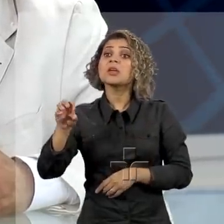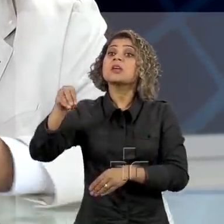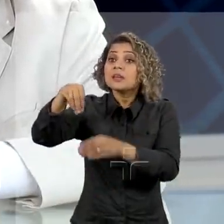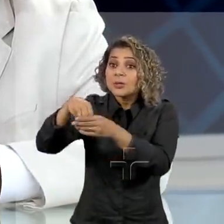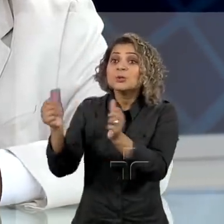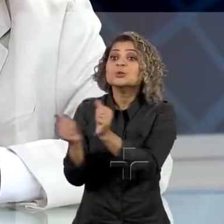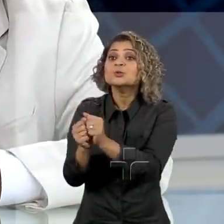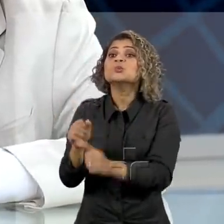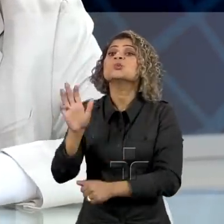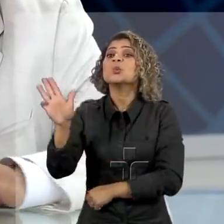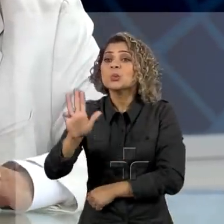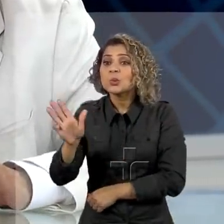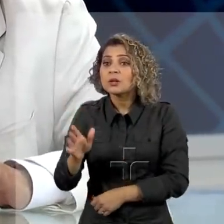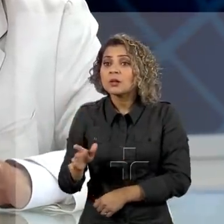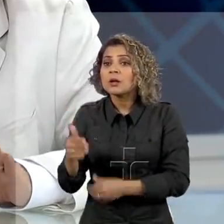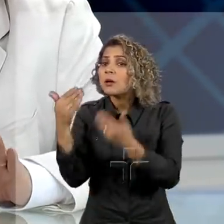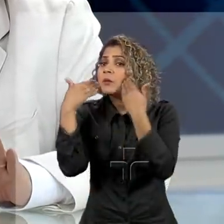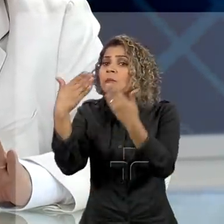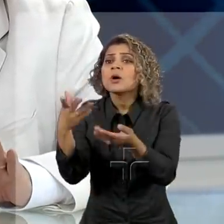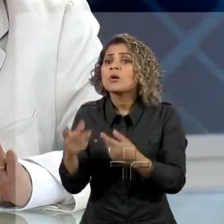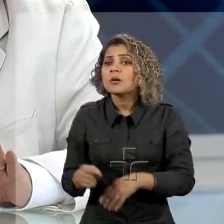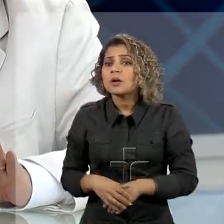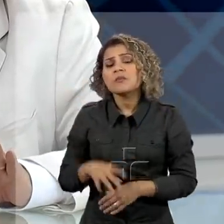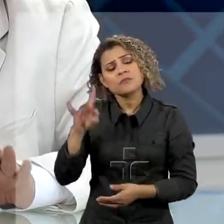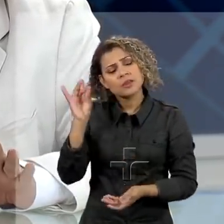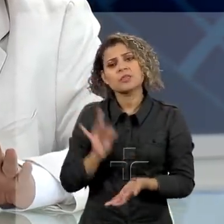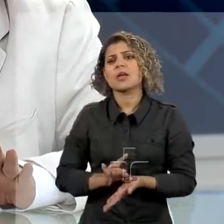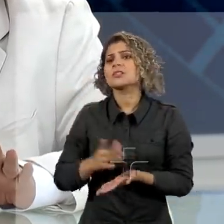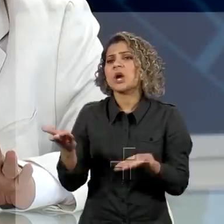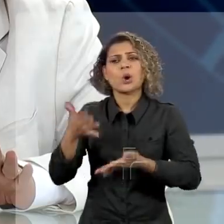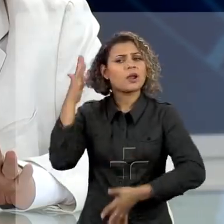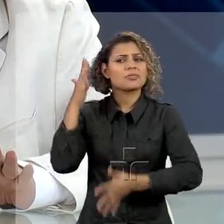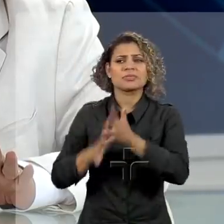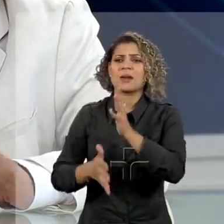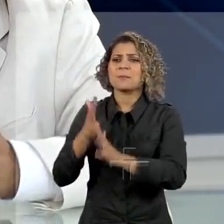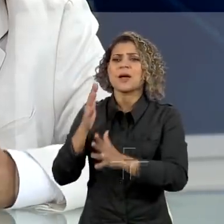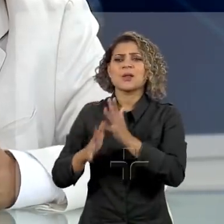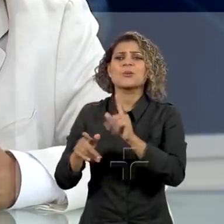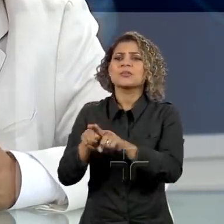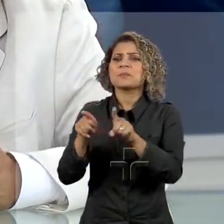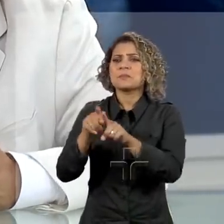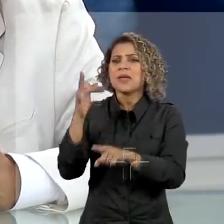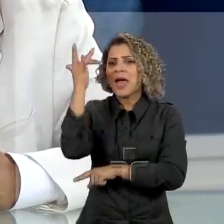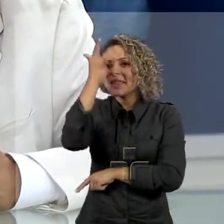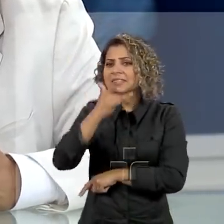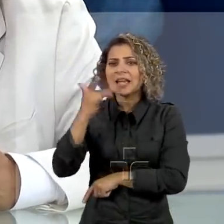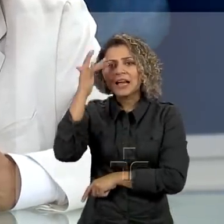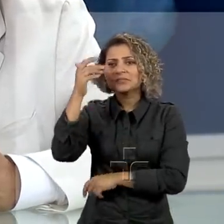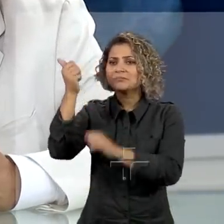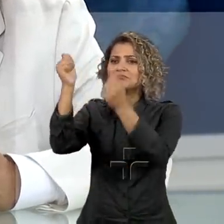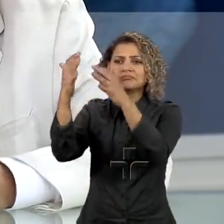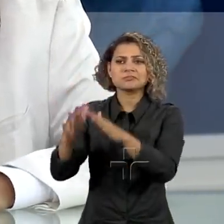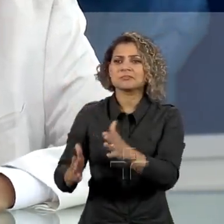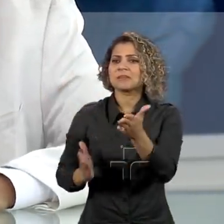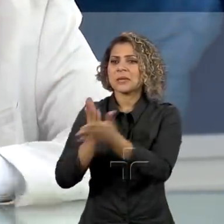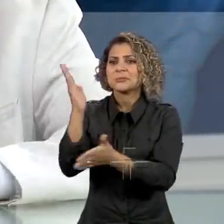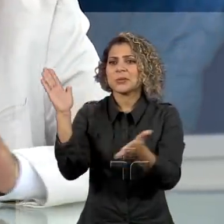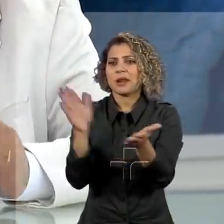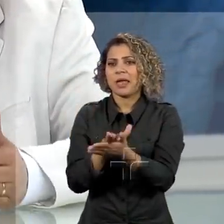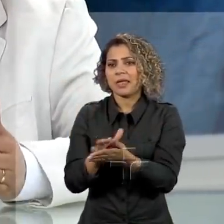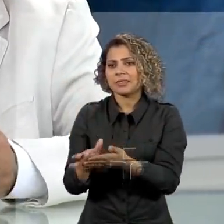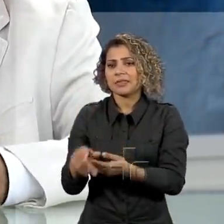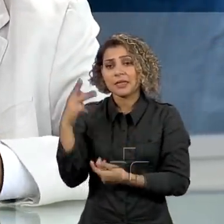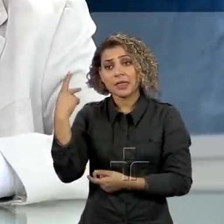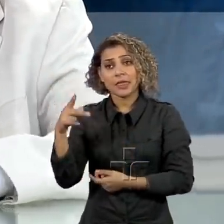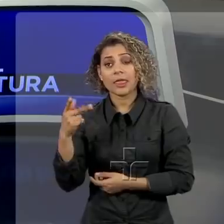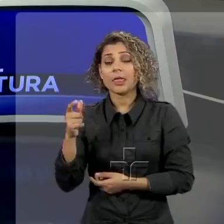PT. Isso, evidentemente, numa certa medida, acabou atrapalhando o Haddad. Em algum momento ali a coisa... Ele teve que virar de ser o